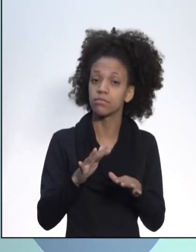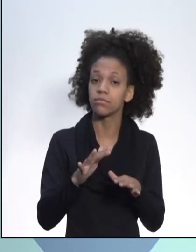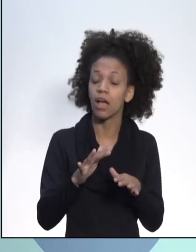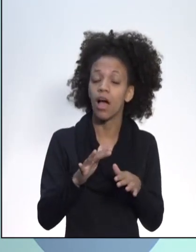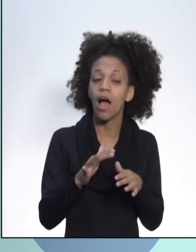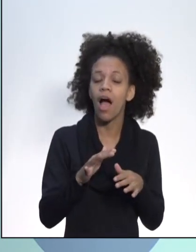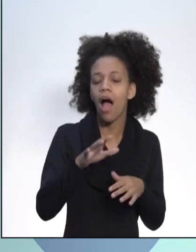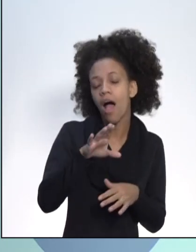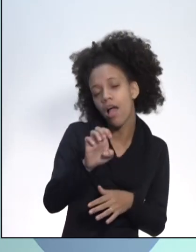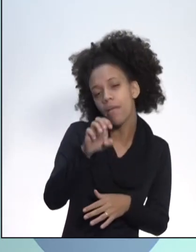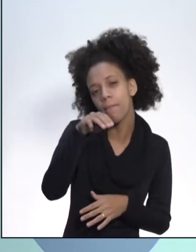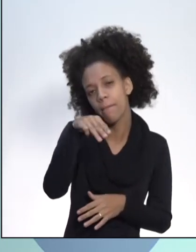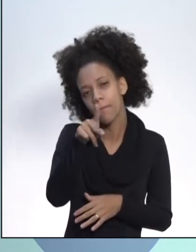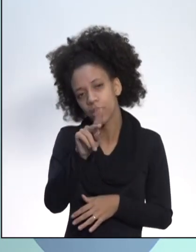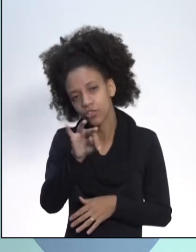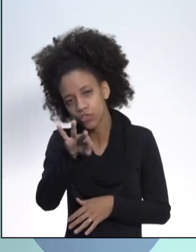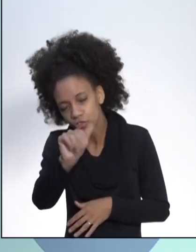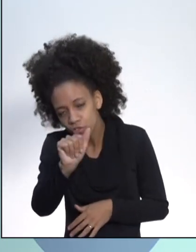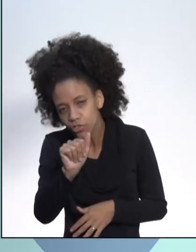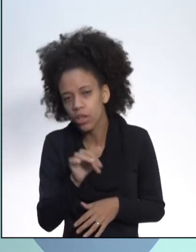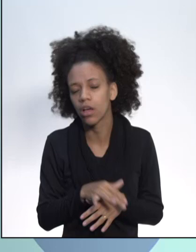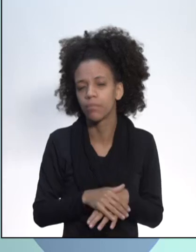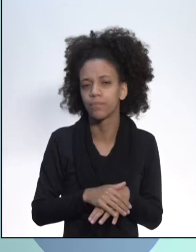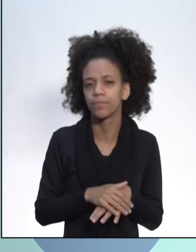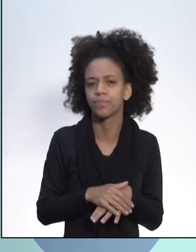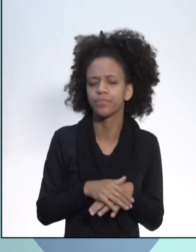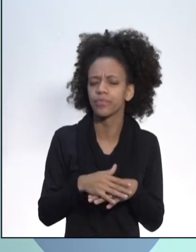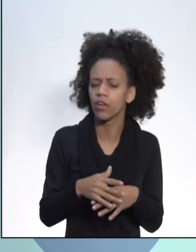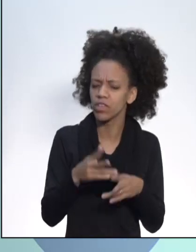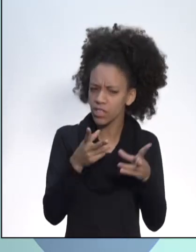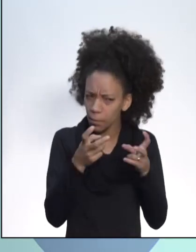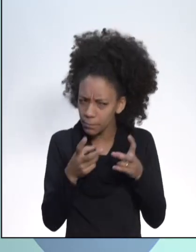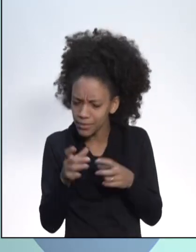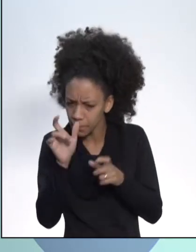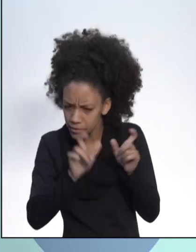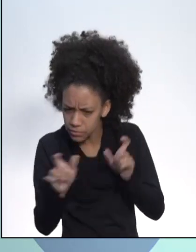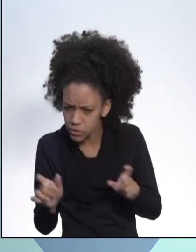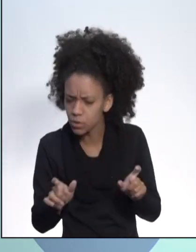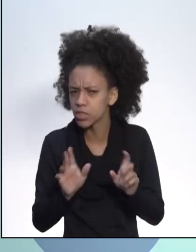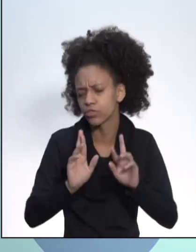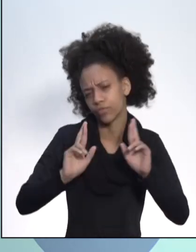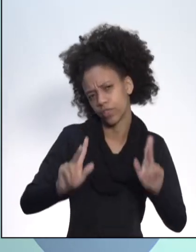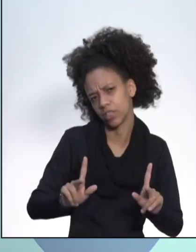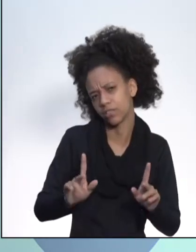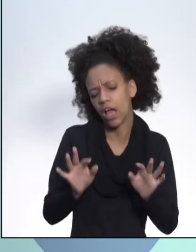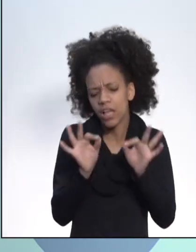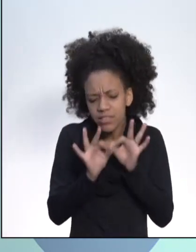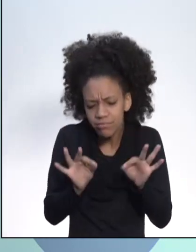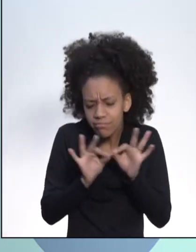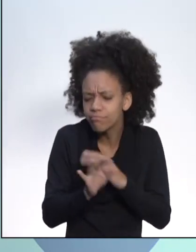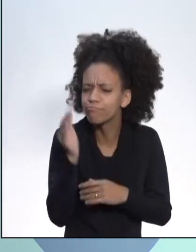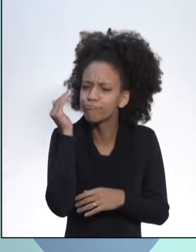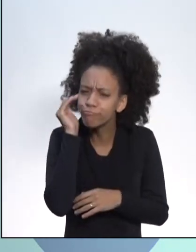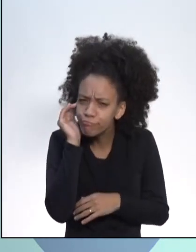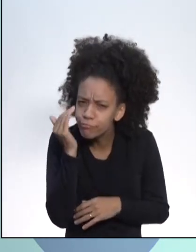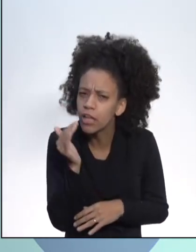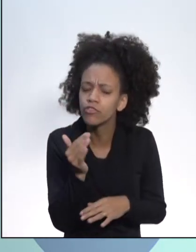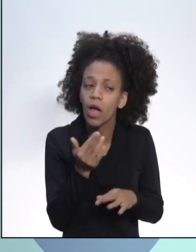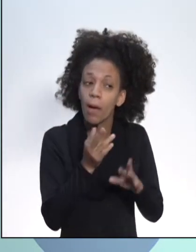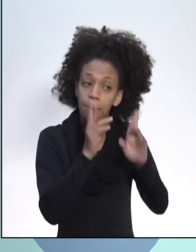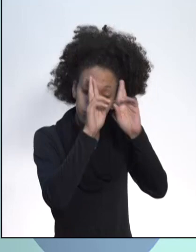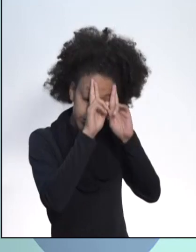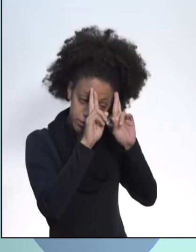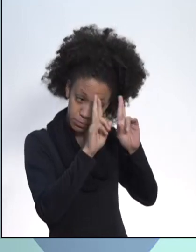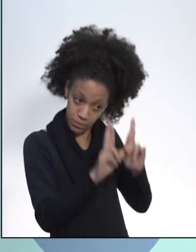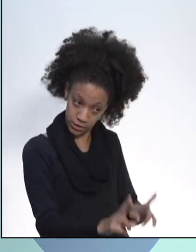olha a pessoa que é diferente de você e consegue ter um mínimo de entendimento para que você conseguir respeitar